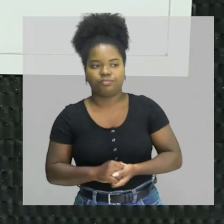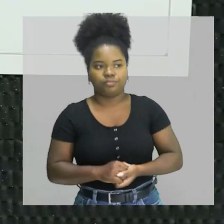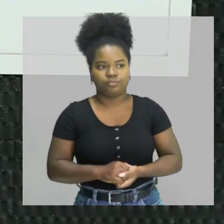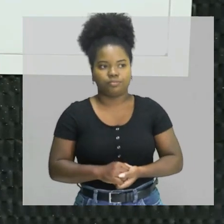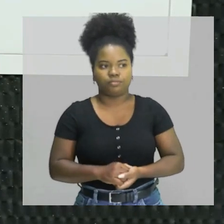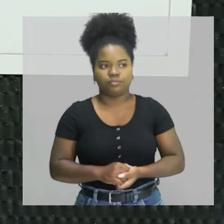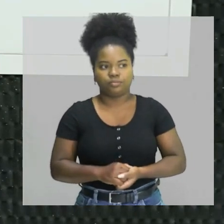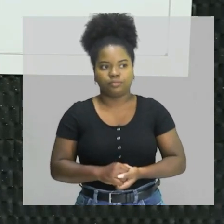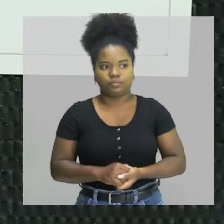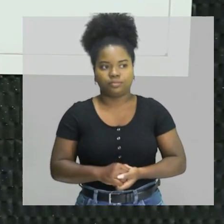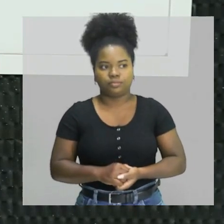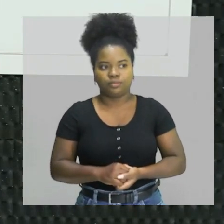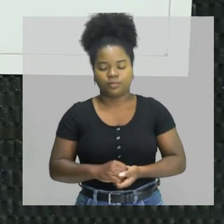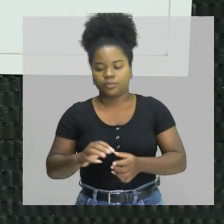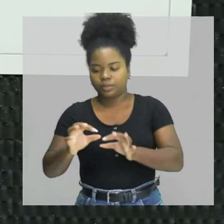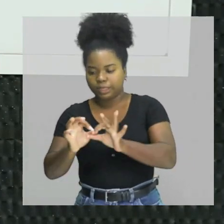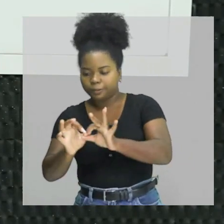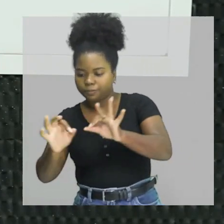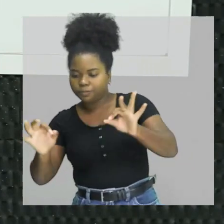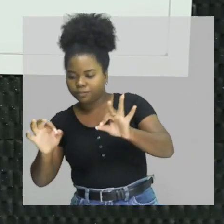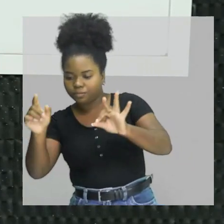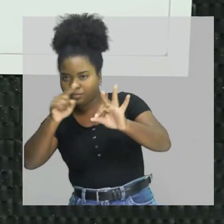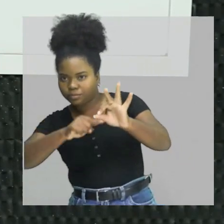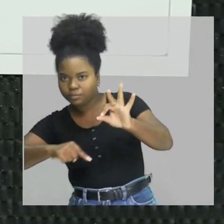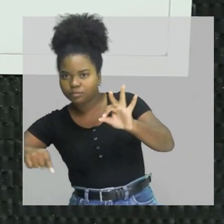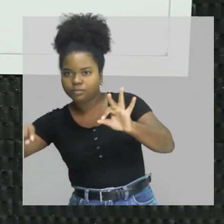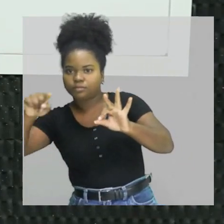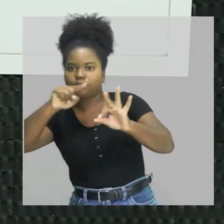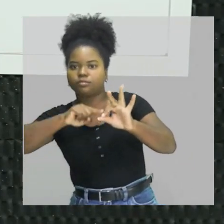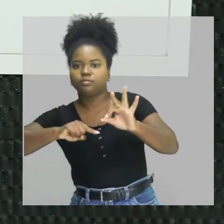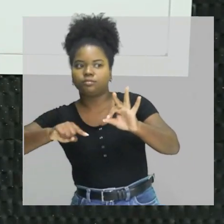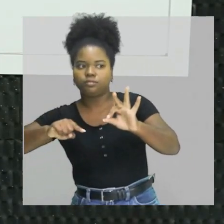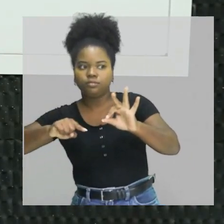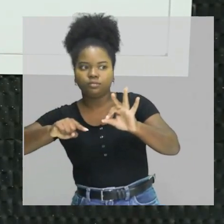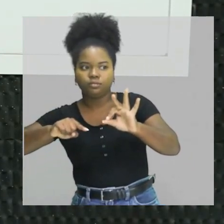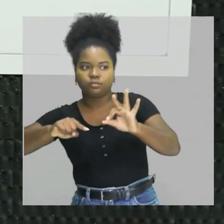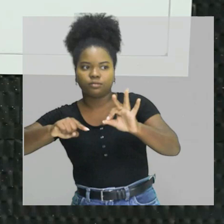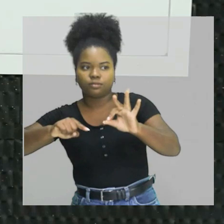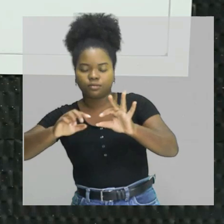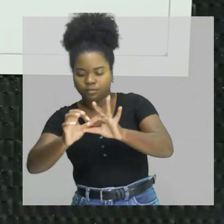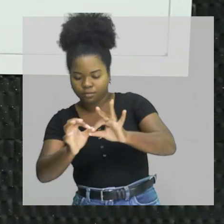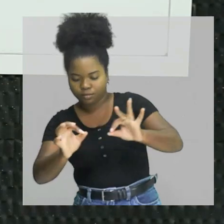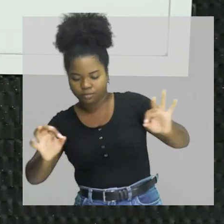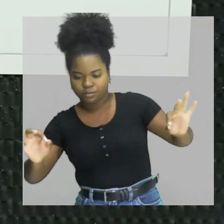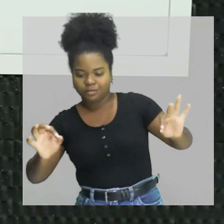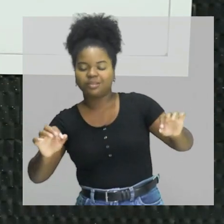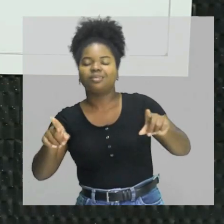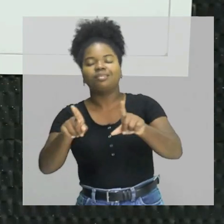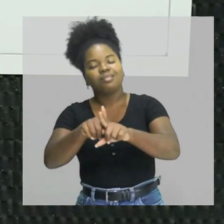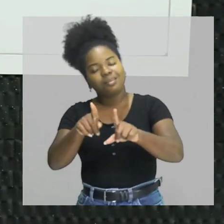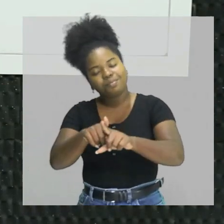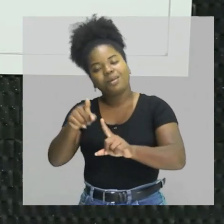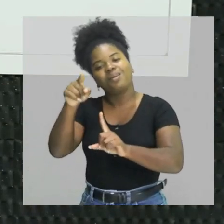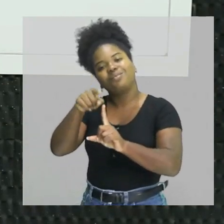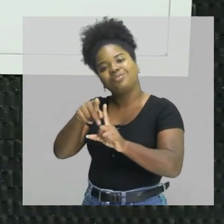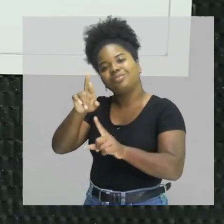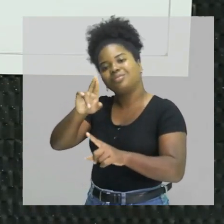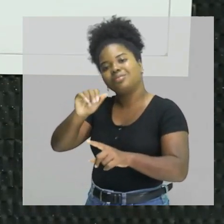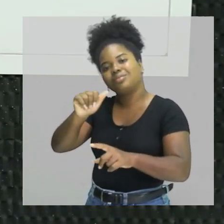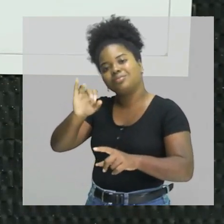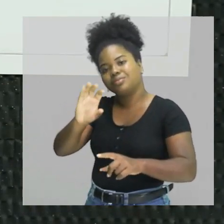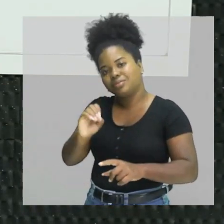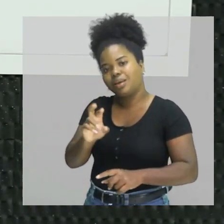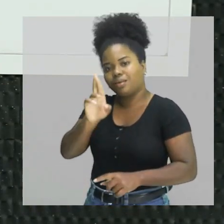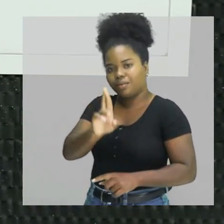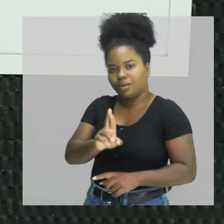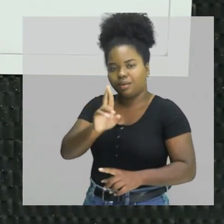ó, se você for buscar esse pedacinho daqui para cá, ó, é um raio. Ó. Então, esse